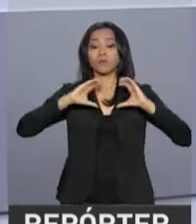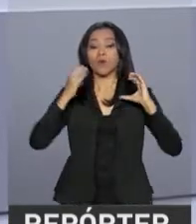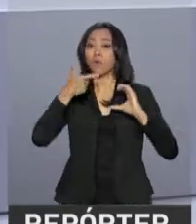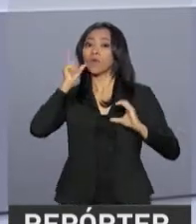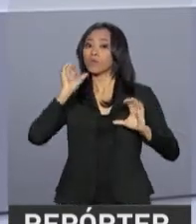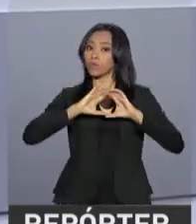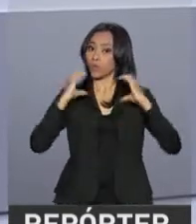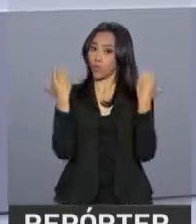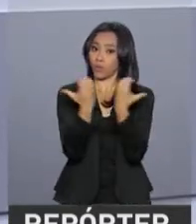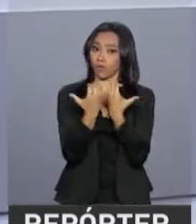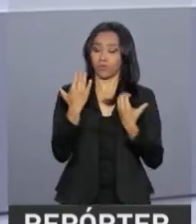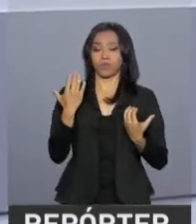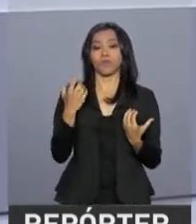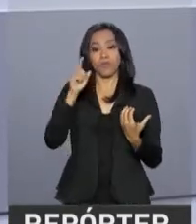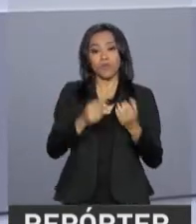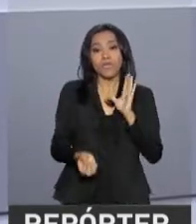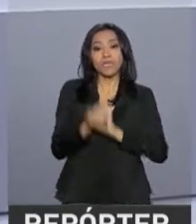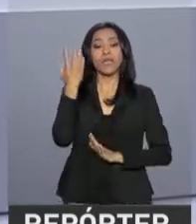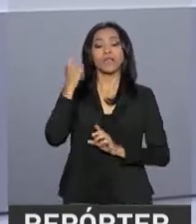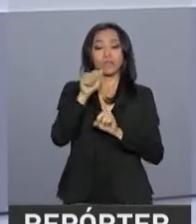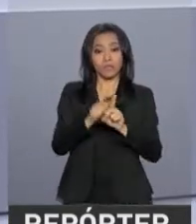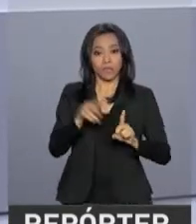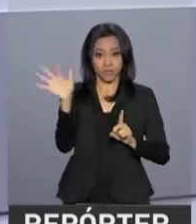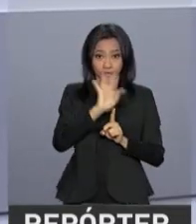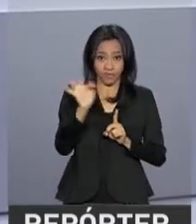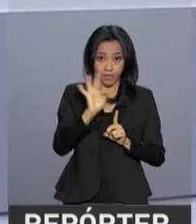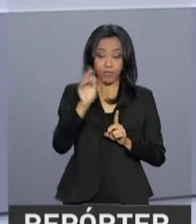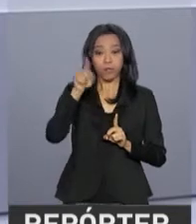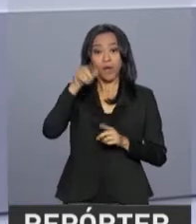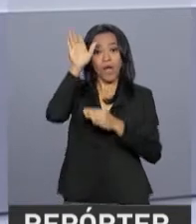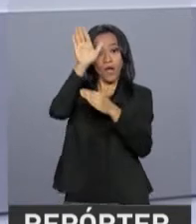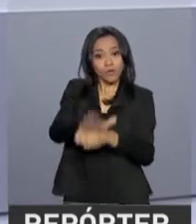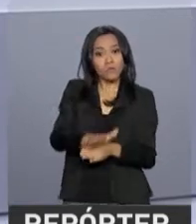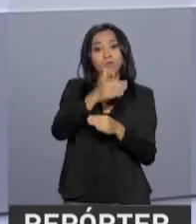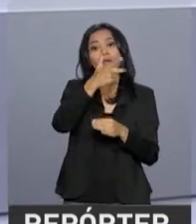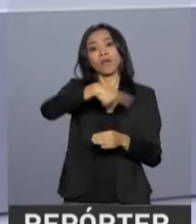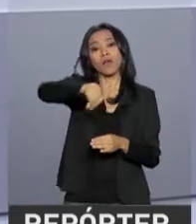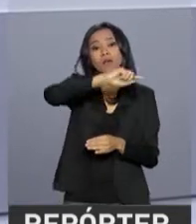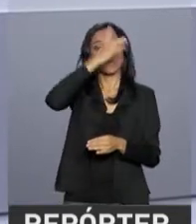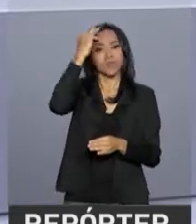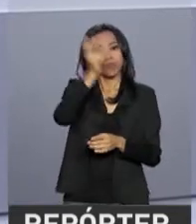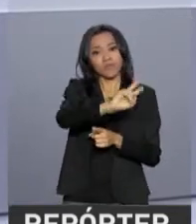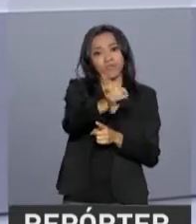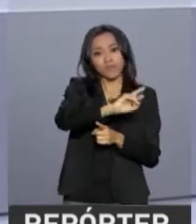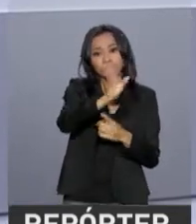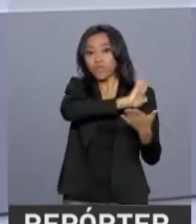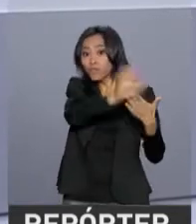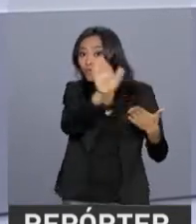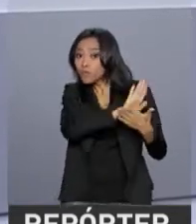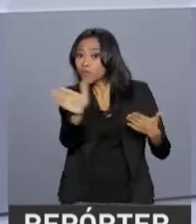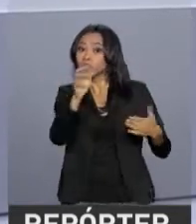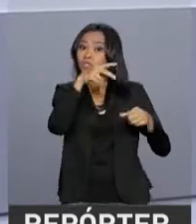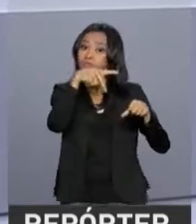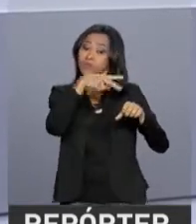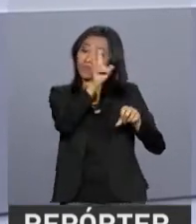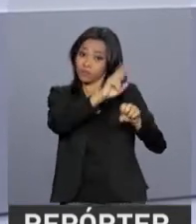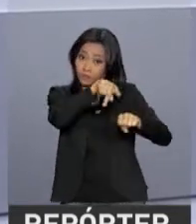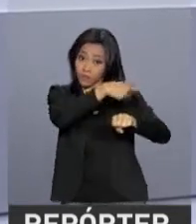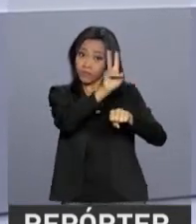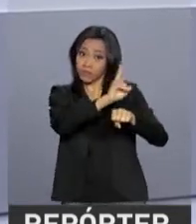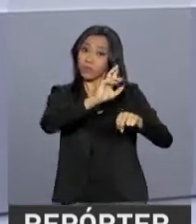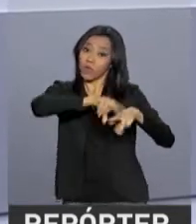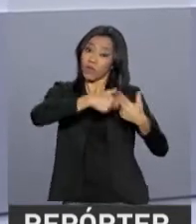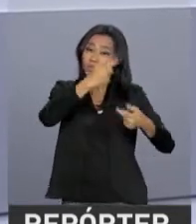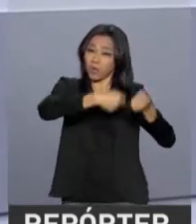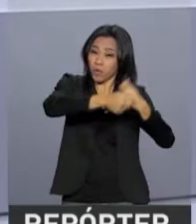emergencial criado em fevereiro deste ano para acolher os imigrantes que chega o brasil fugindo da crise política econômica